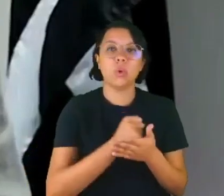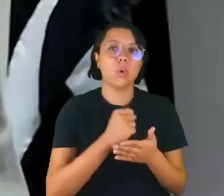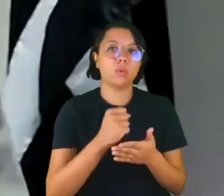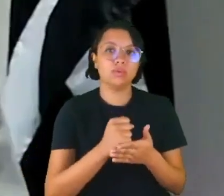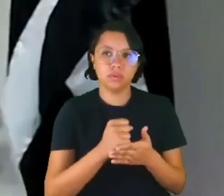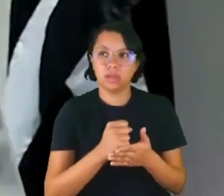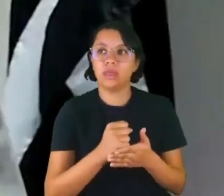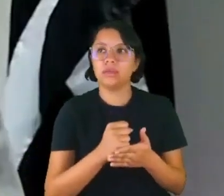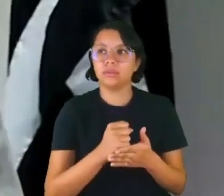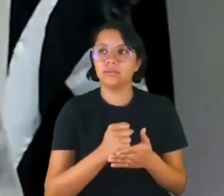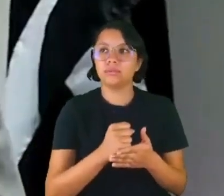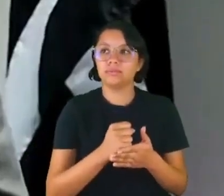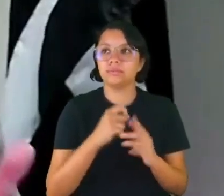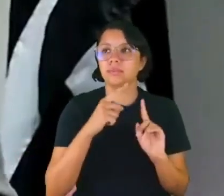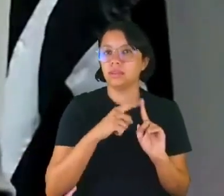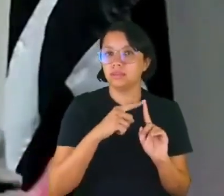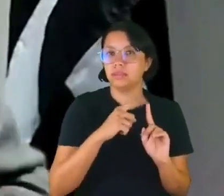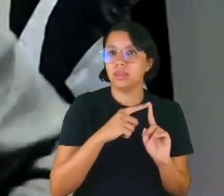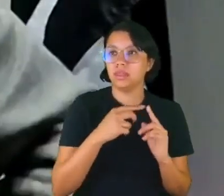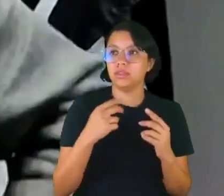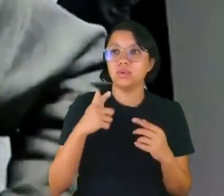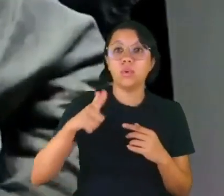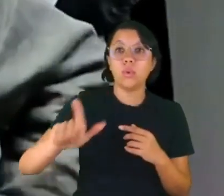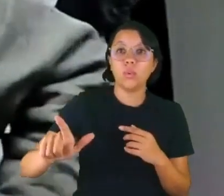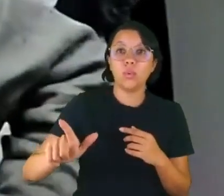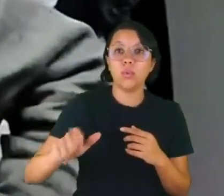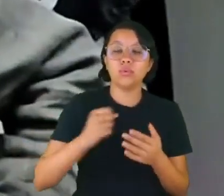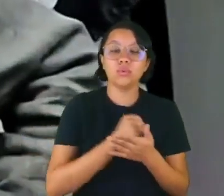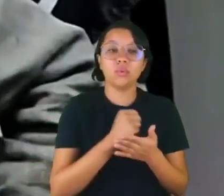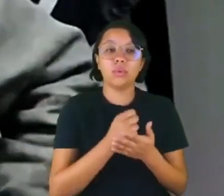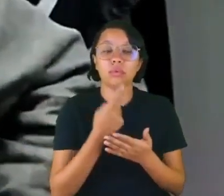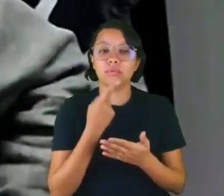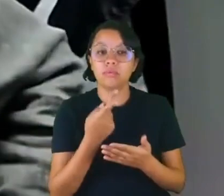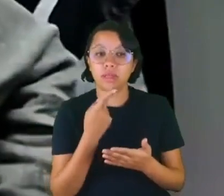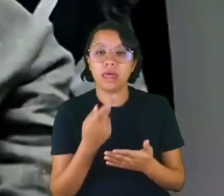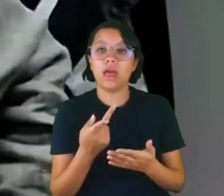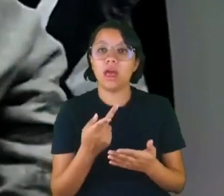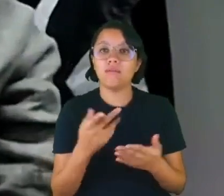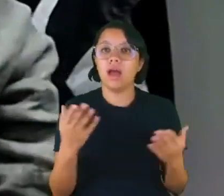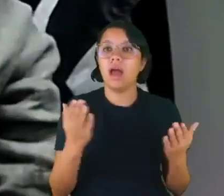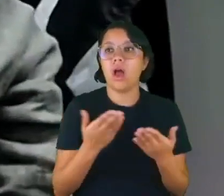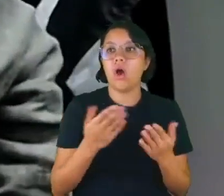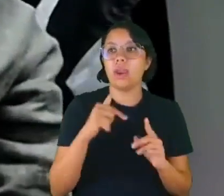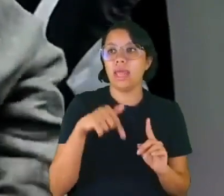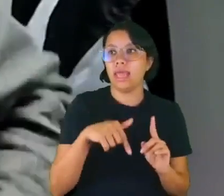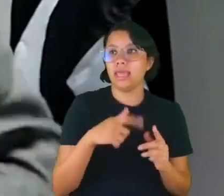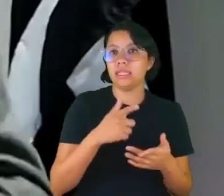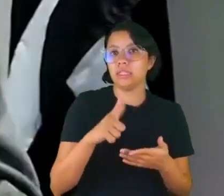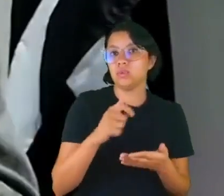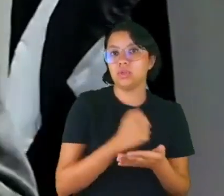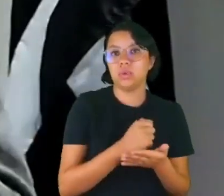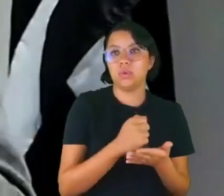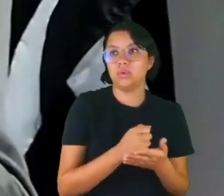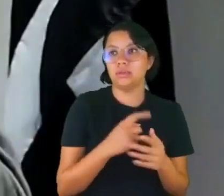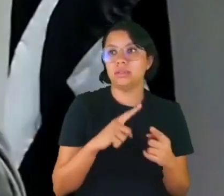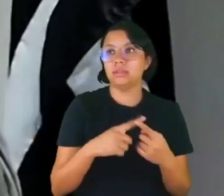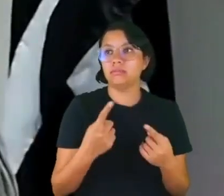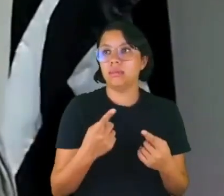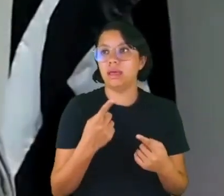contrato, mas falou, opa, mas aqui, ó, claro, aqui a dignidade humana está no vetor. Mais que isso,